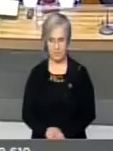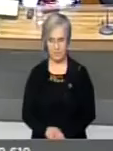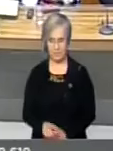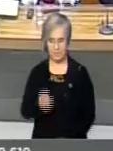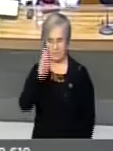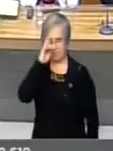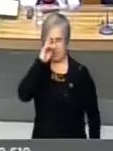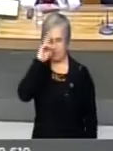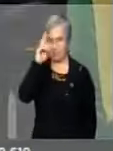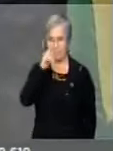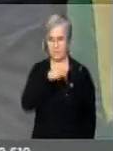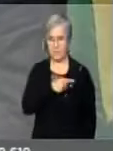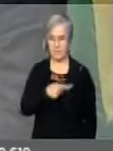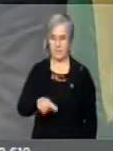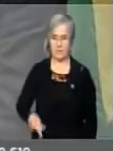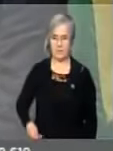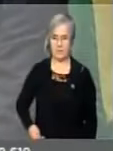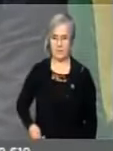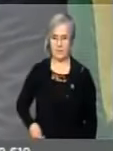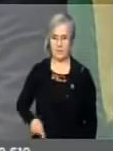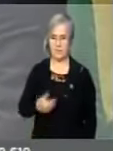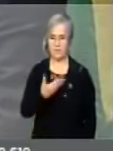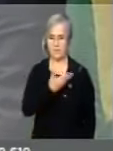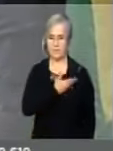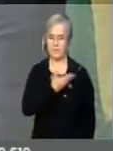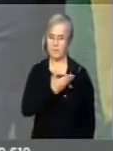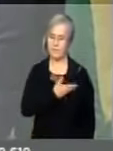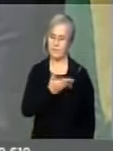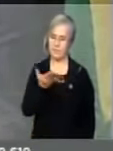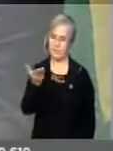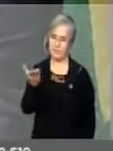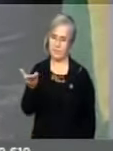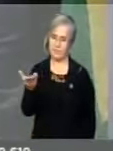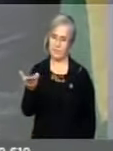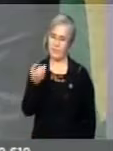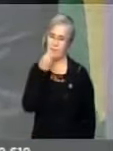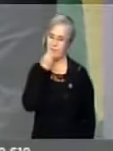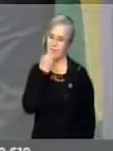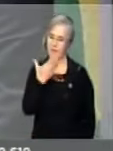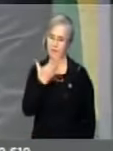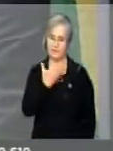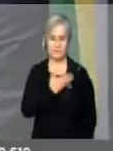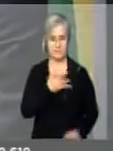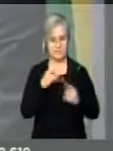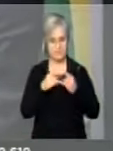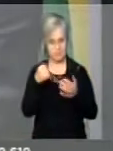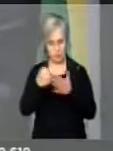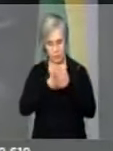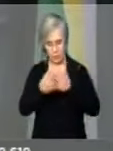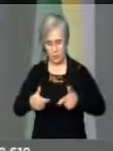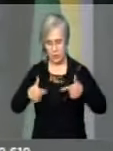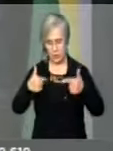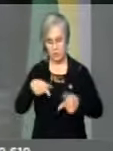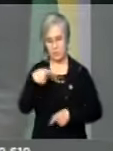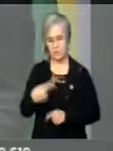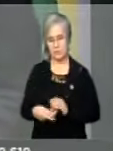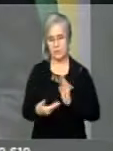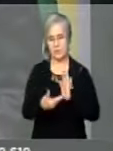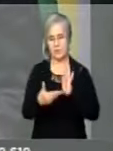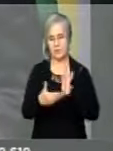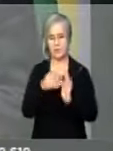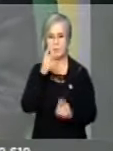Senhor presidente, nobre amigo, grande companheiro de tantas lutas nessa casa, deputado Diego